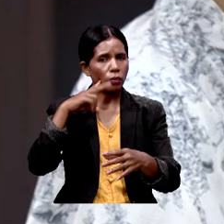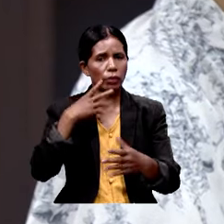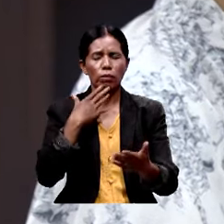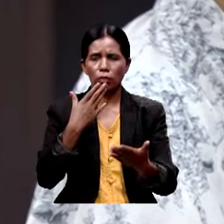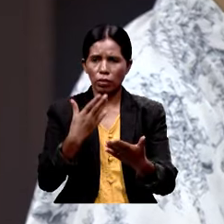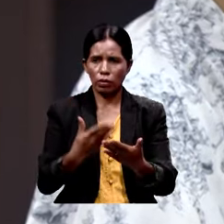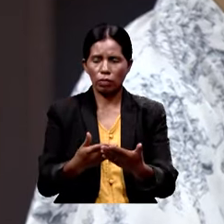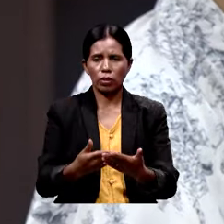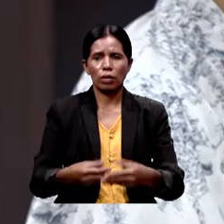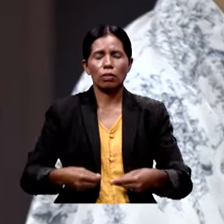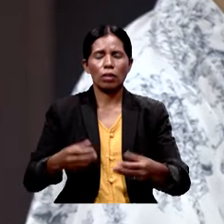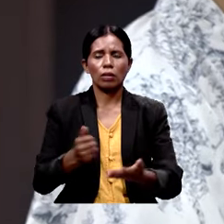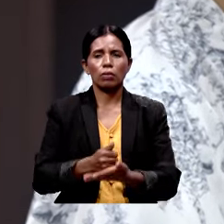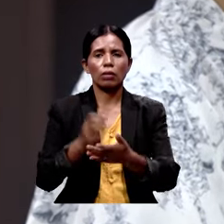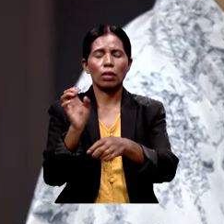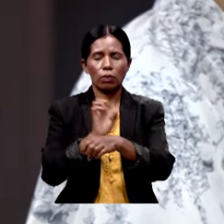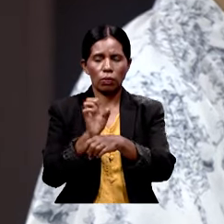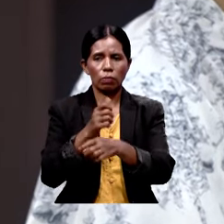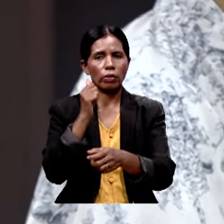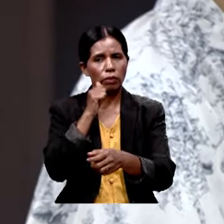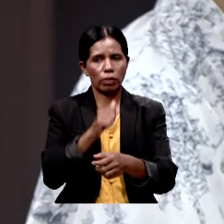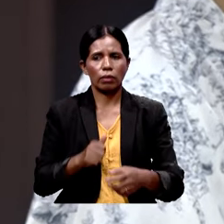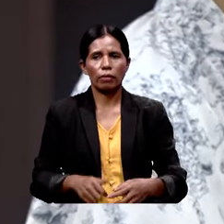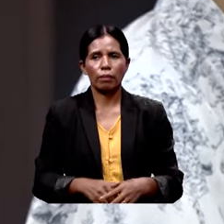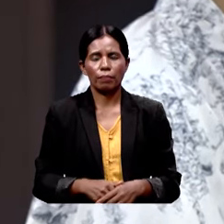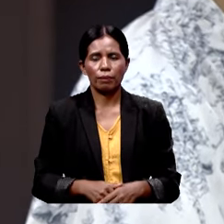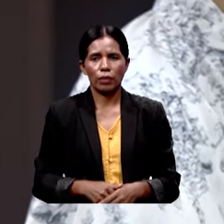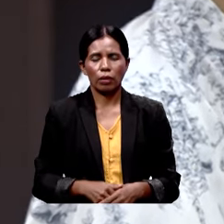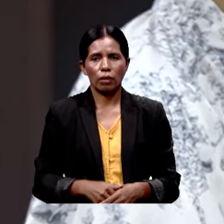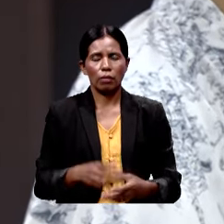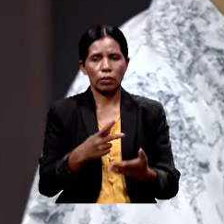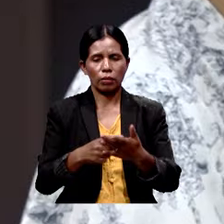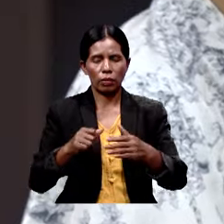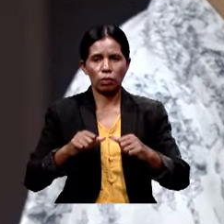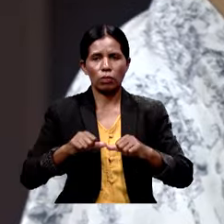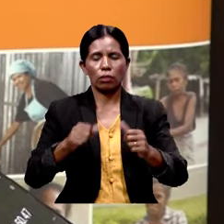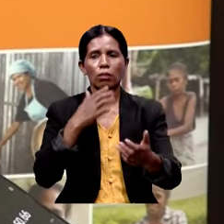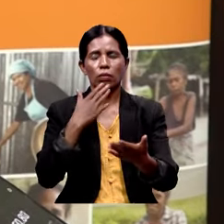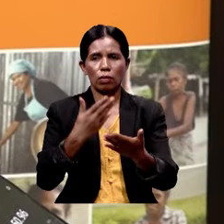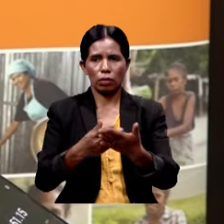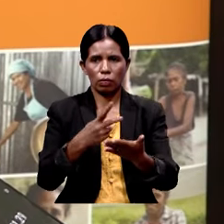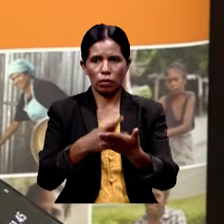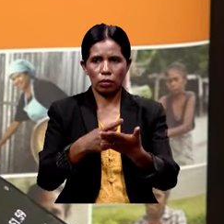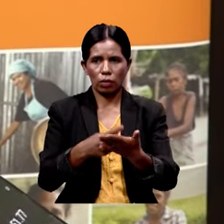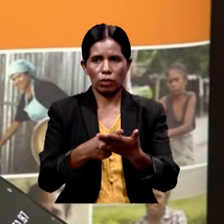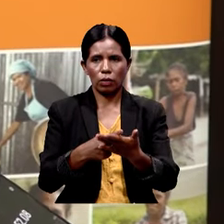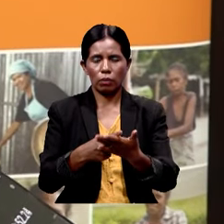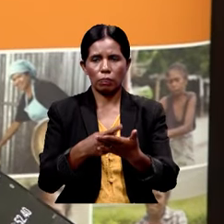se empodera a economia a feto nian. Projeto sira lá rodi ativas e projeto né, com